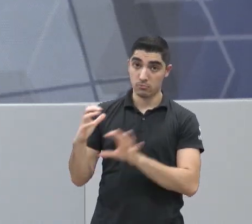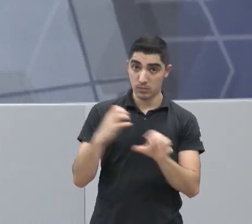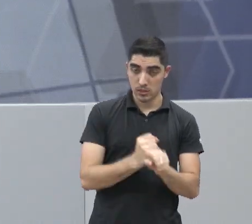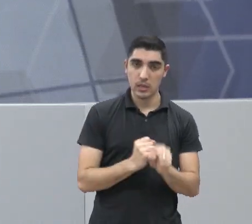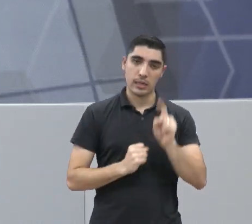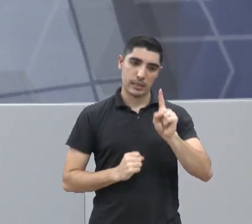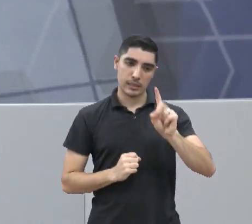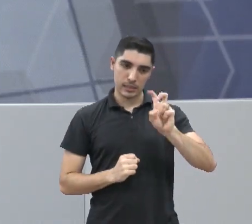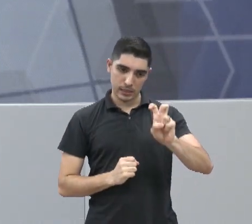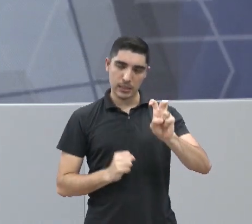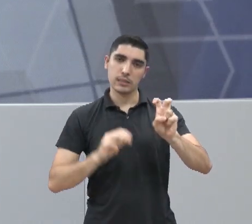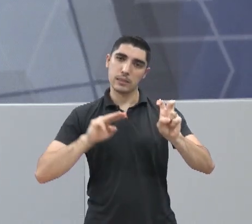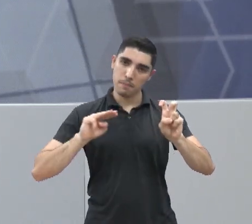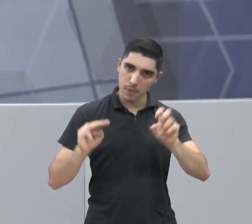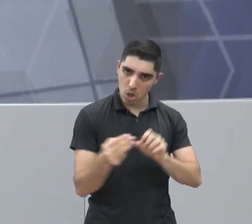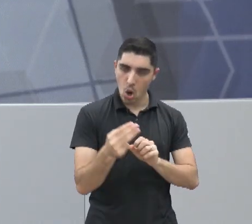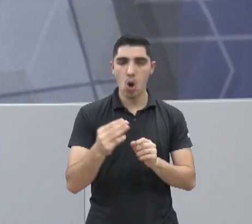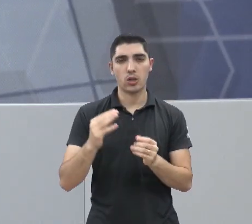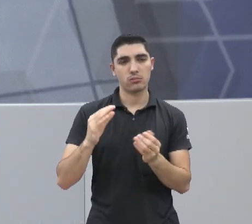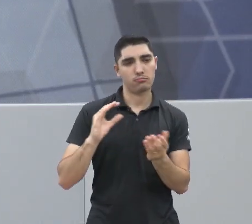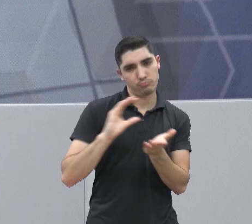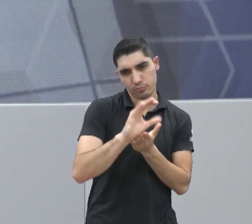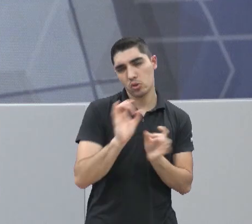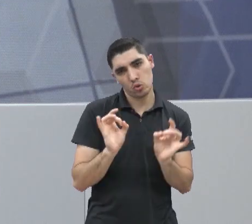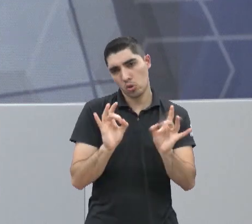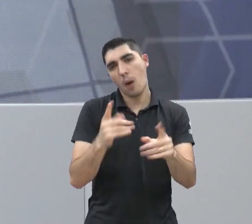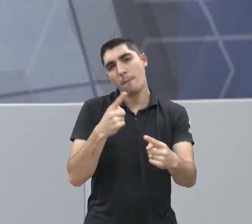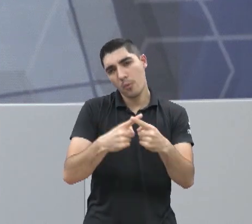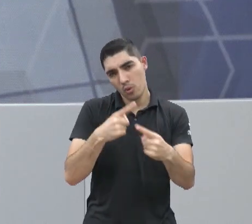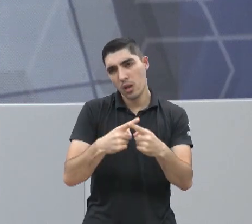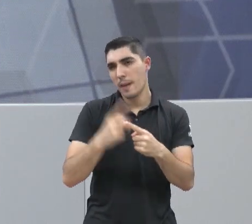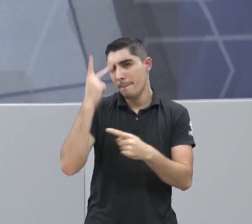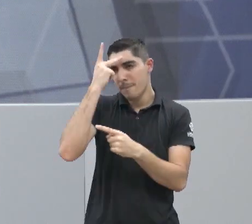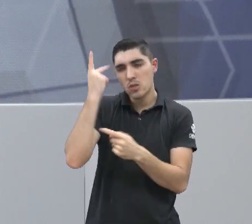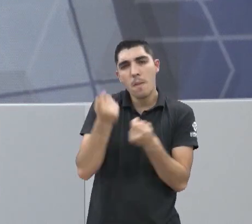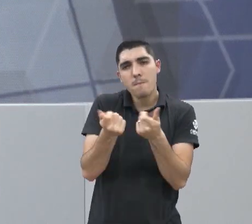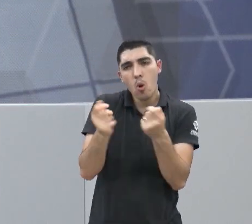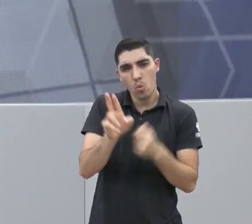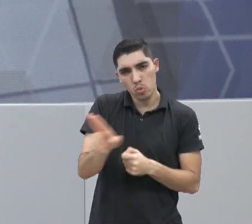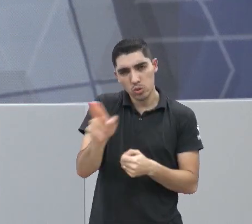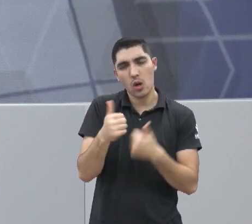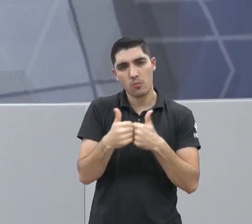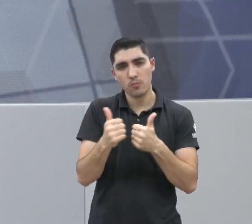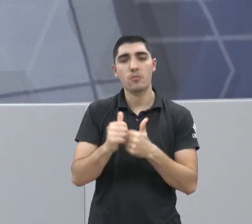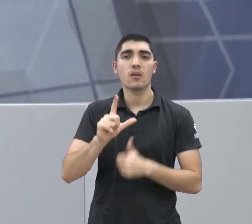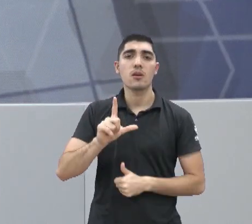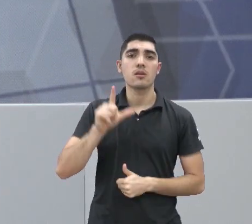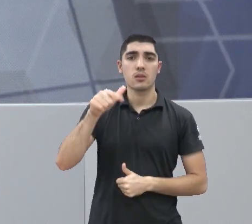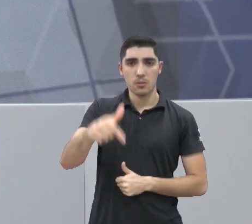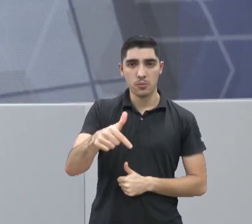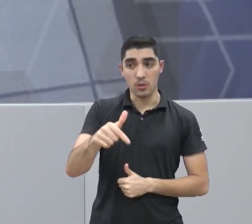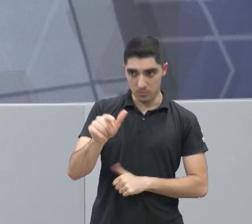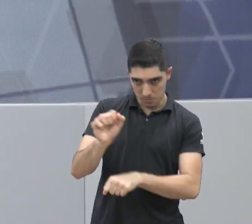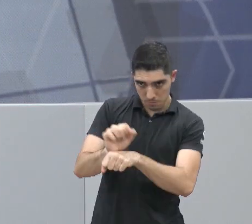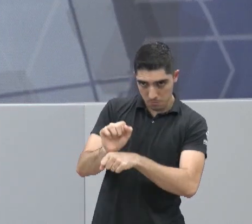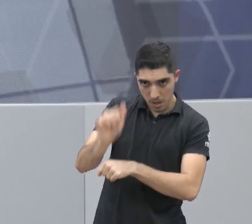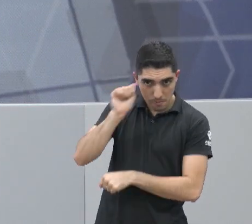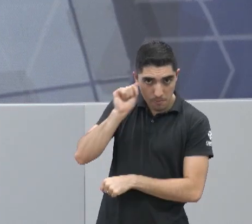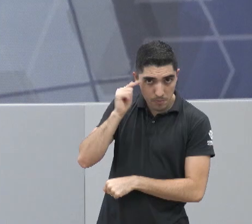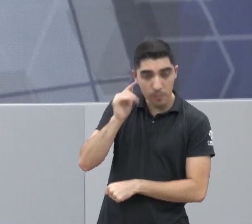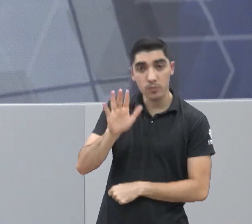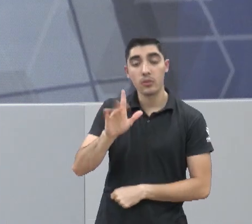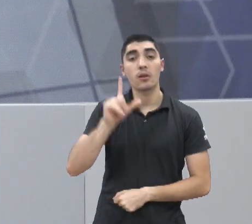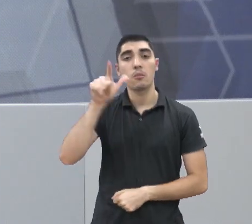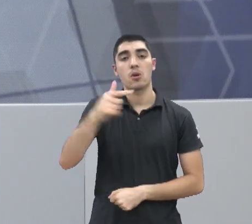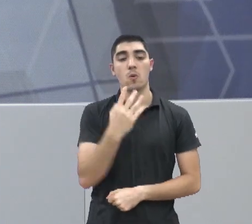Covid, o movimento caiu, etc, etc. Em 2021, 48 milhões, já dou a parte para você, Amélia, 48